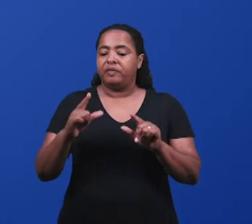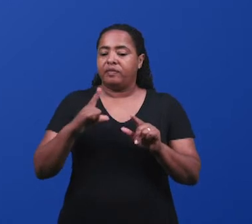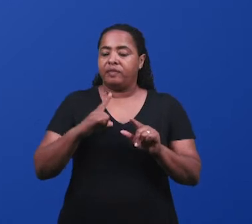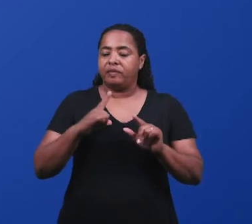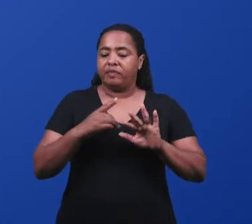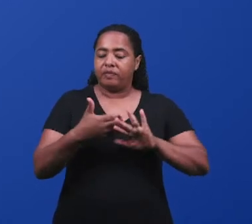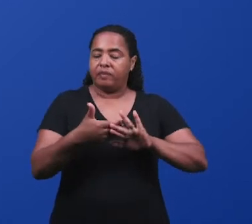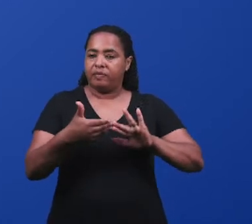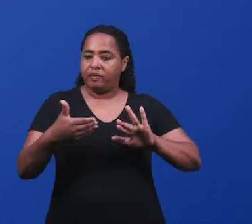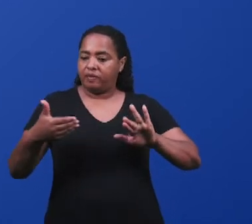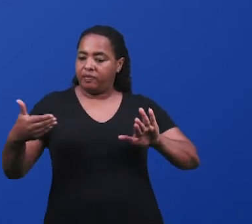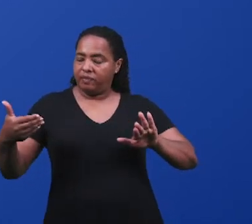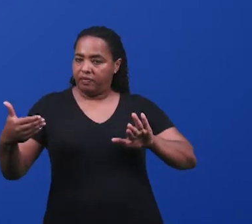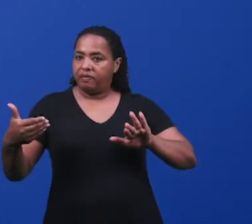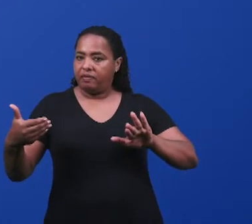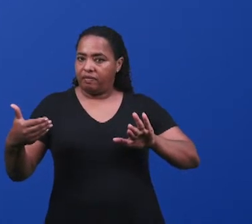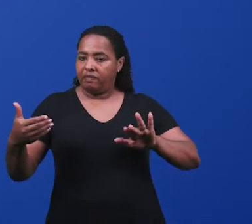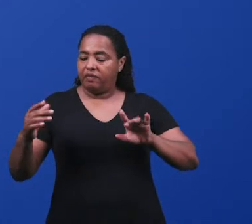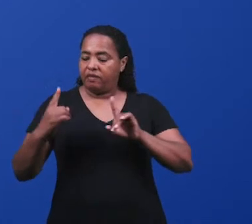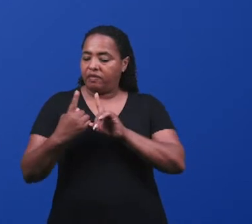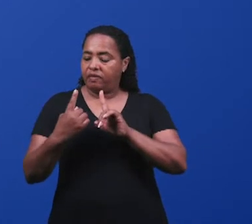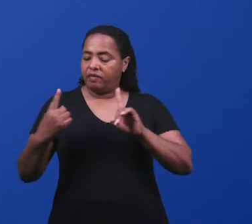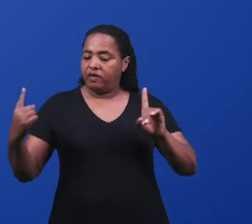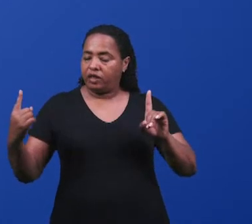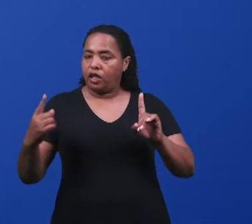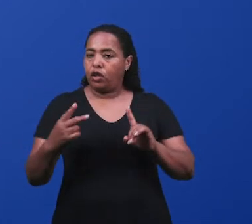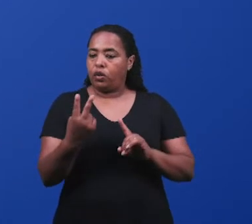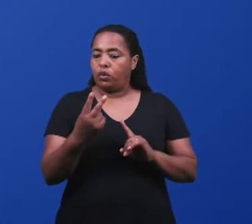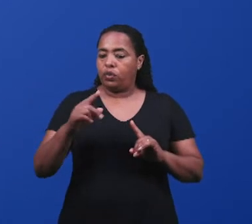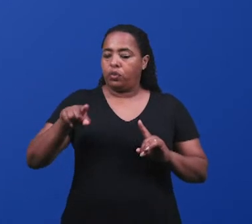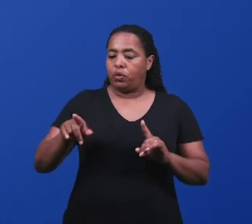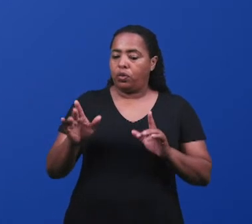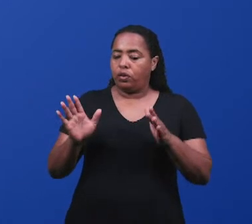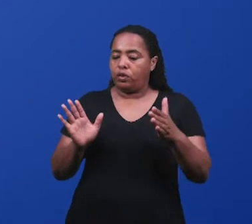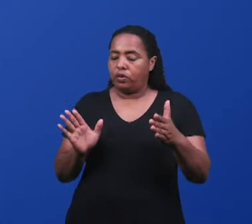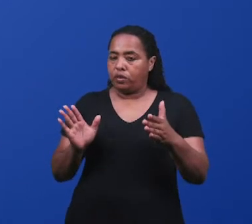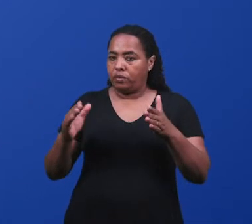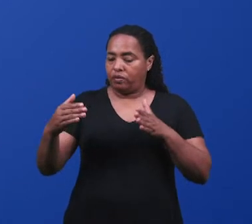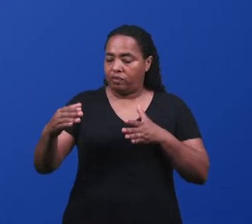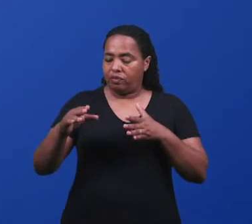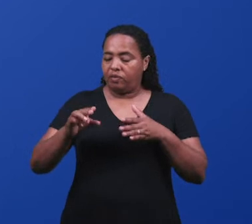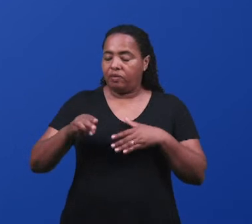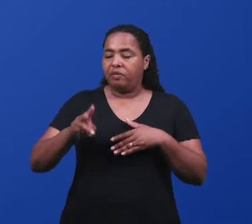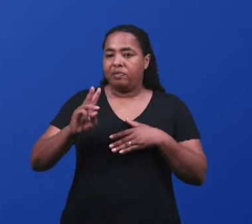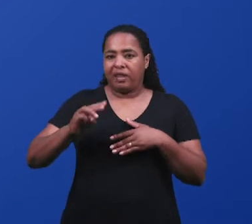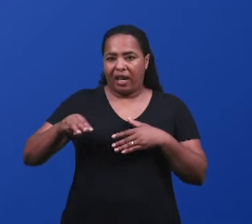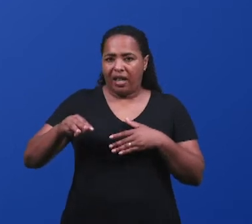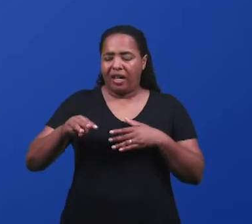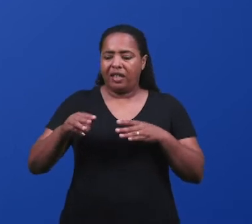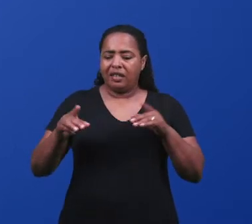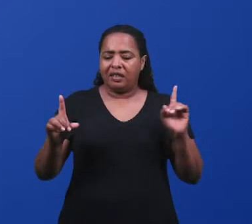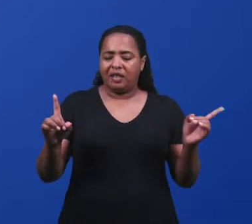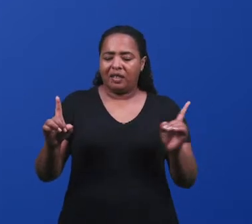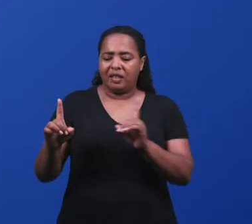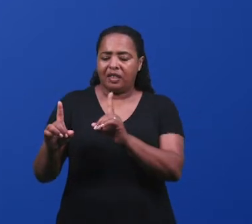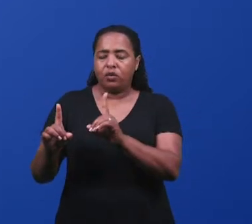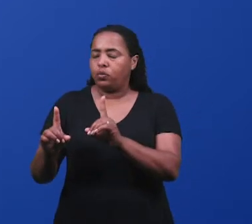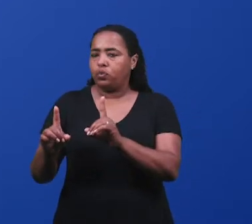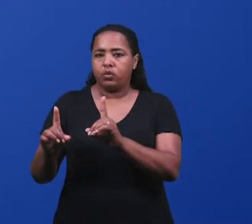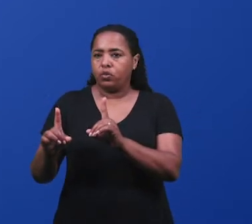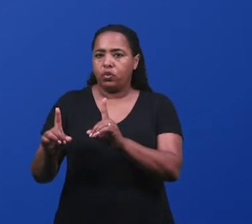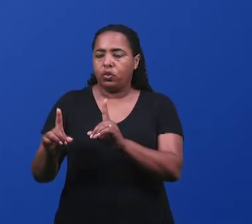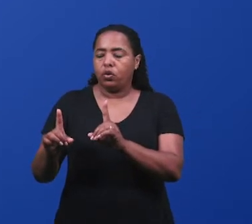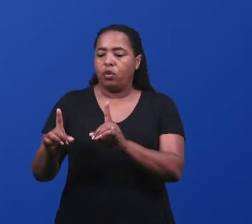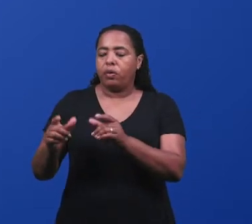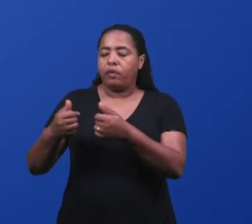distância entre vós e ela, como da medida de 2.000 côvados, e não vos chegueis a ela, para que saibais o caminho pelo